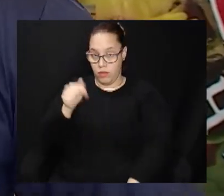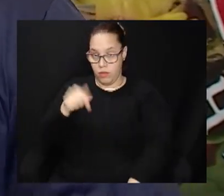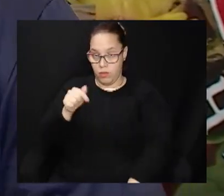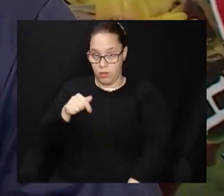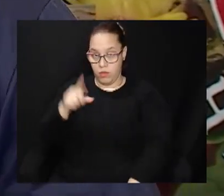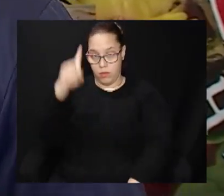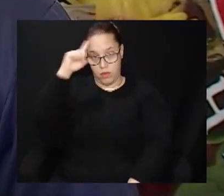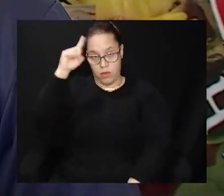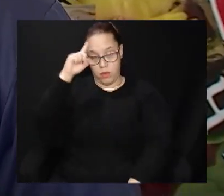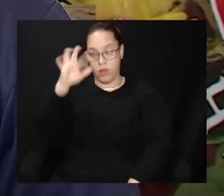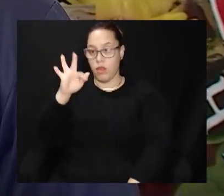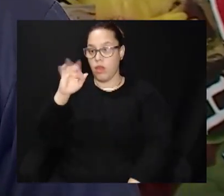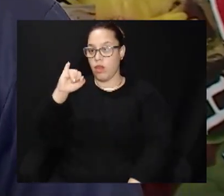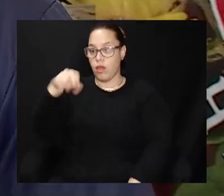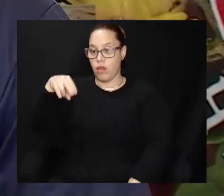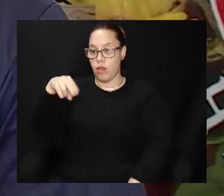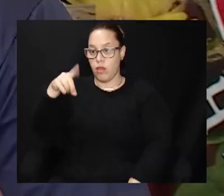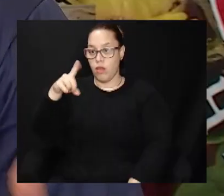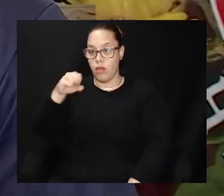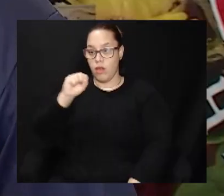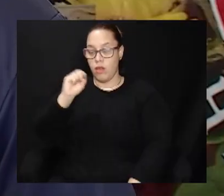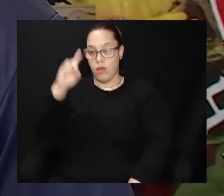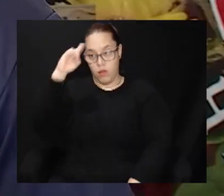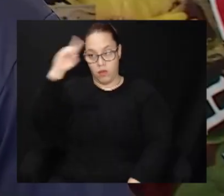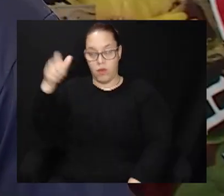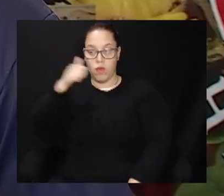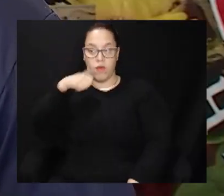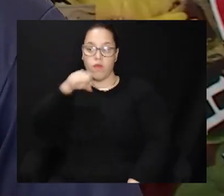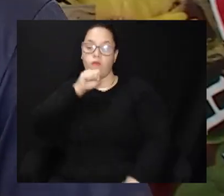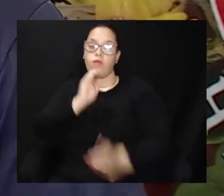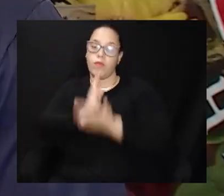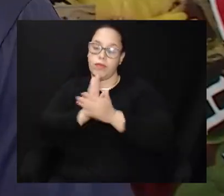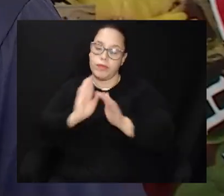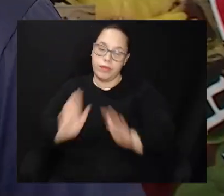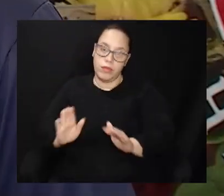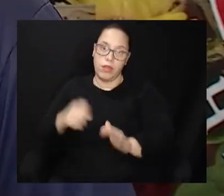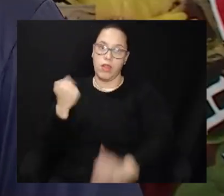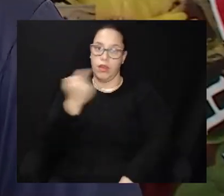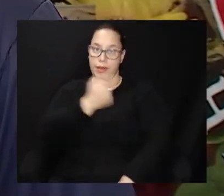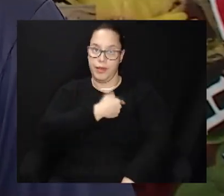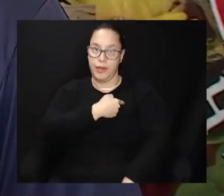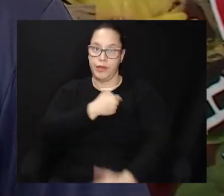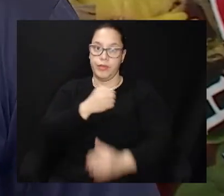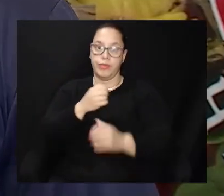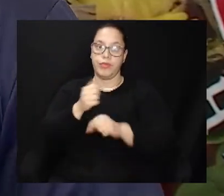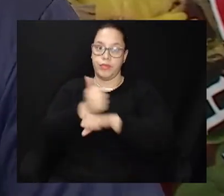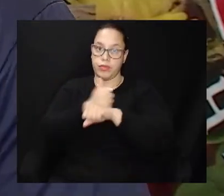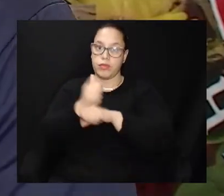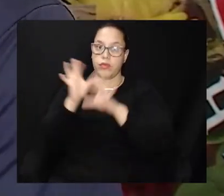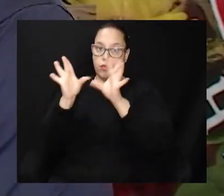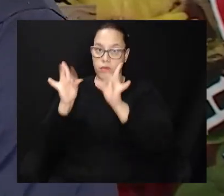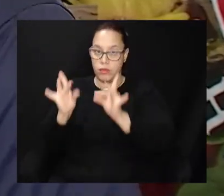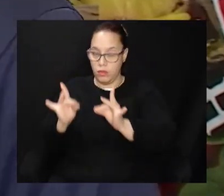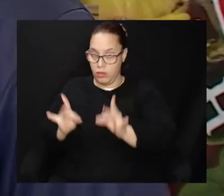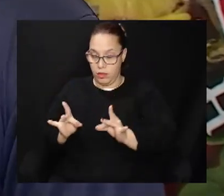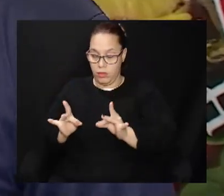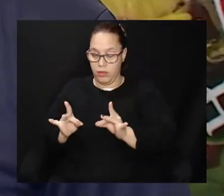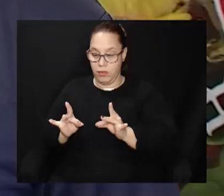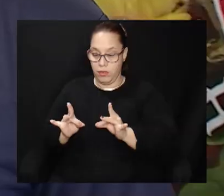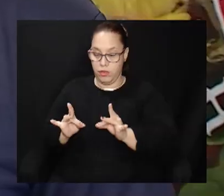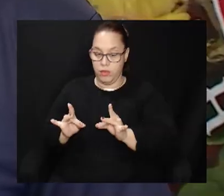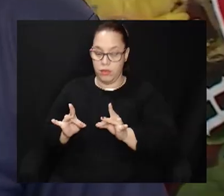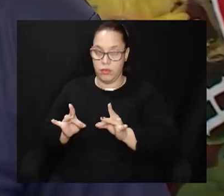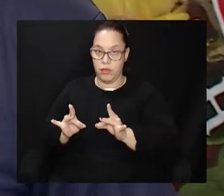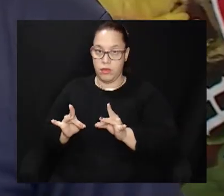né? A gente só perde para o Dia das Mães, então para o nosso segmento é a data mais esperada, assim, que é pro crisântemo e